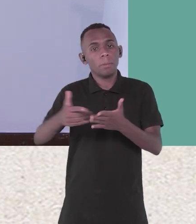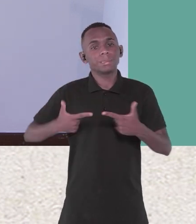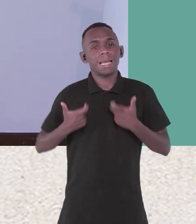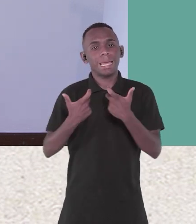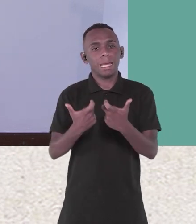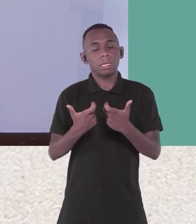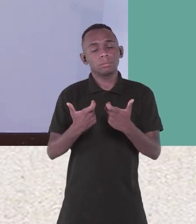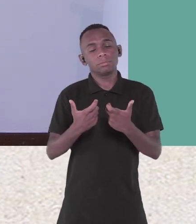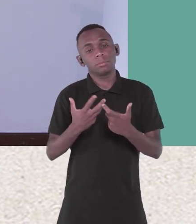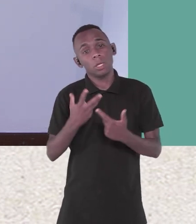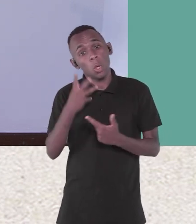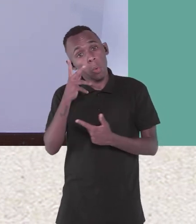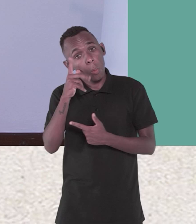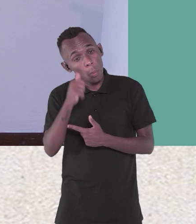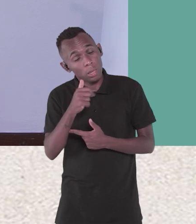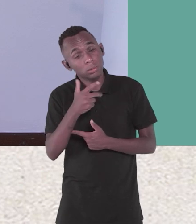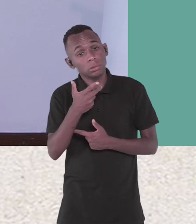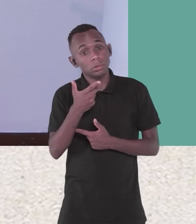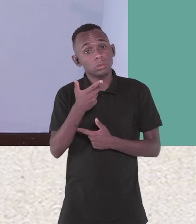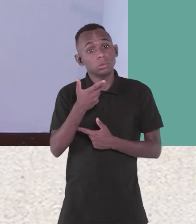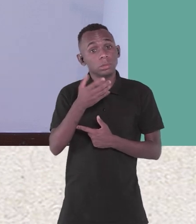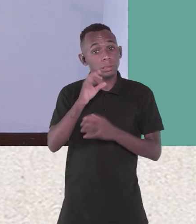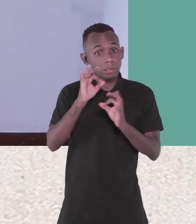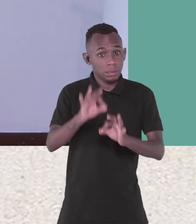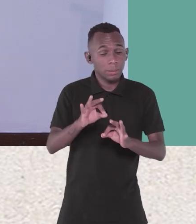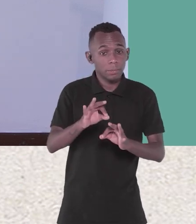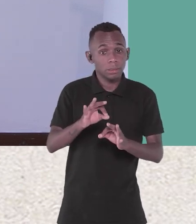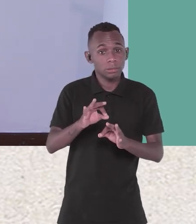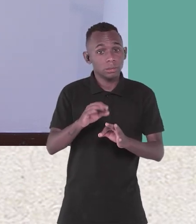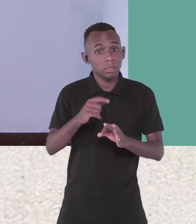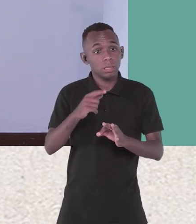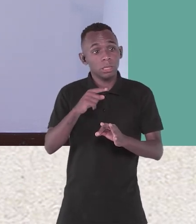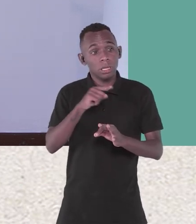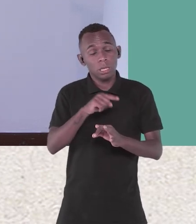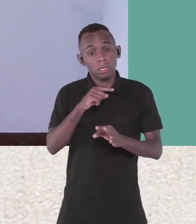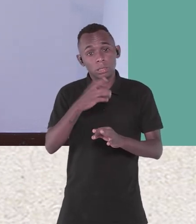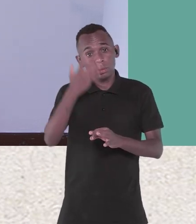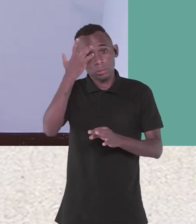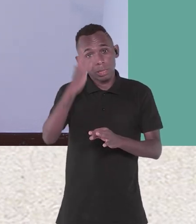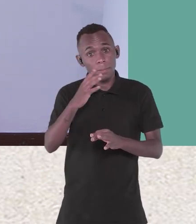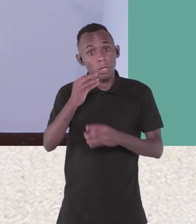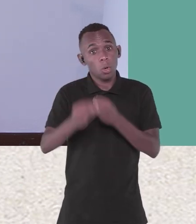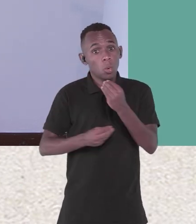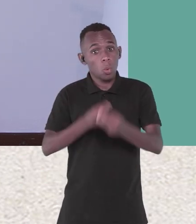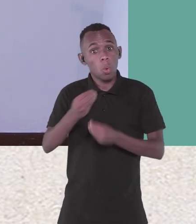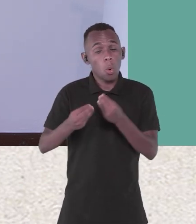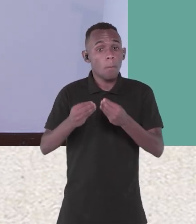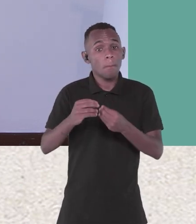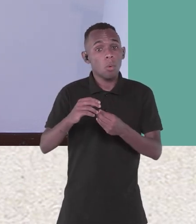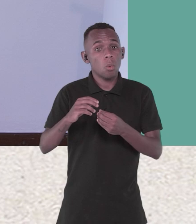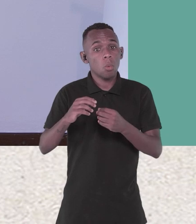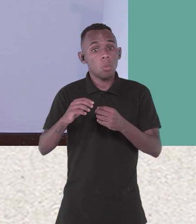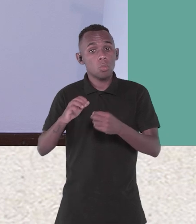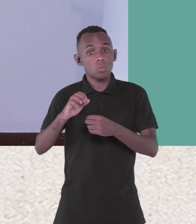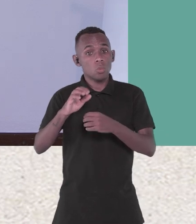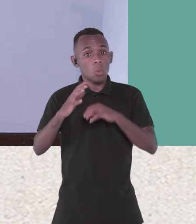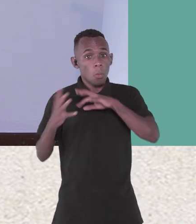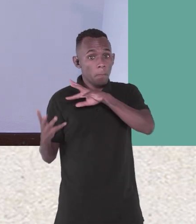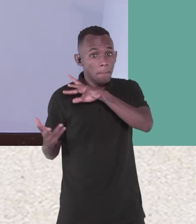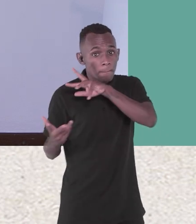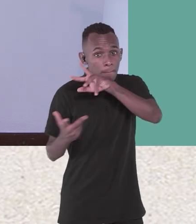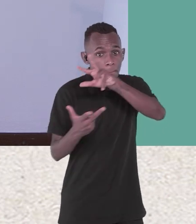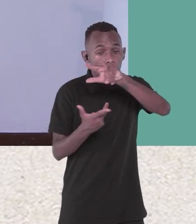Ele talvez tenha, talvez não, certamente não calculou que o Ocidente tivesse a capacidade de se mobilizar da forma que se mobilizou